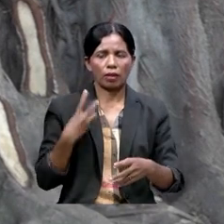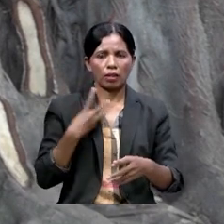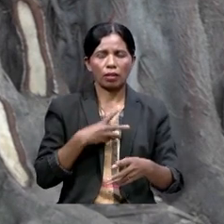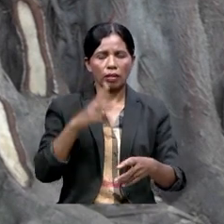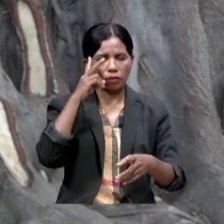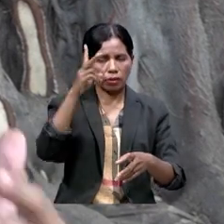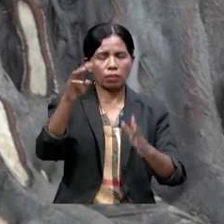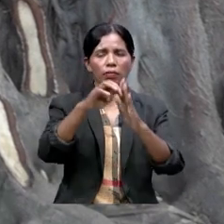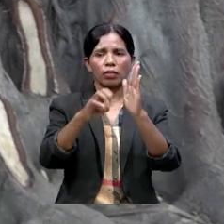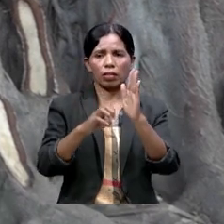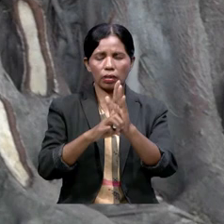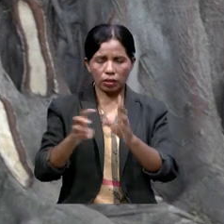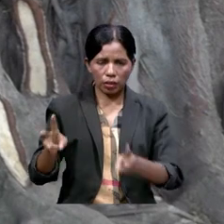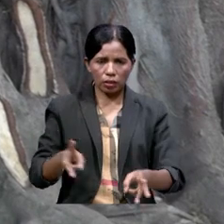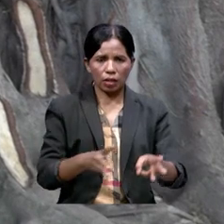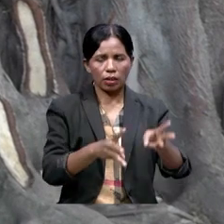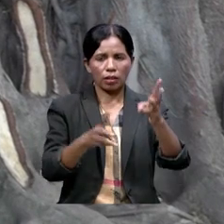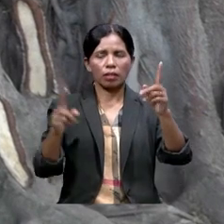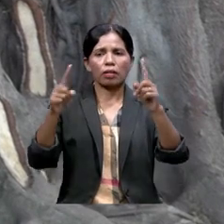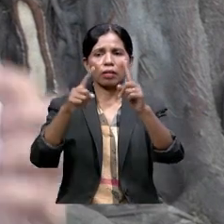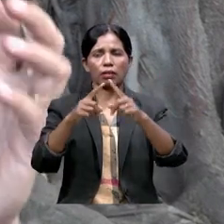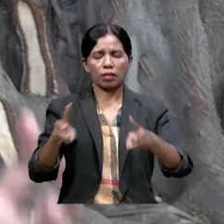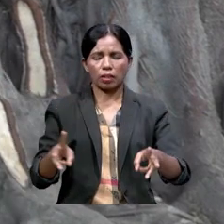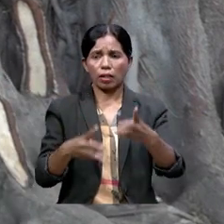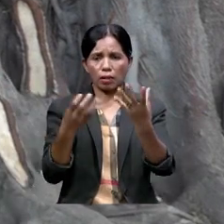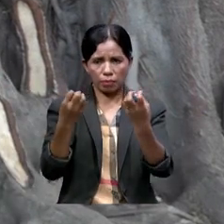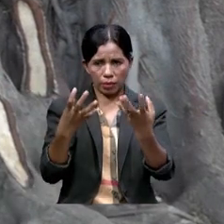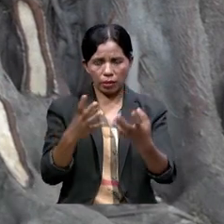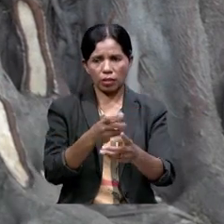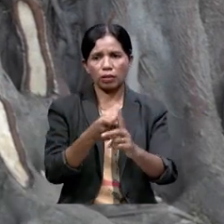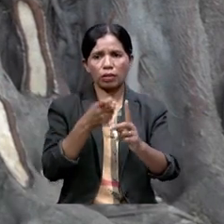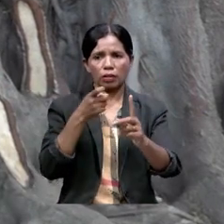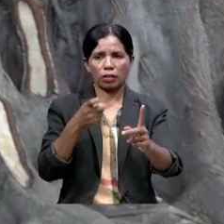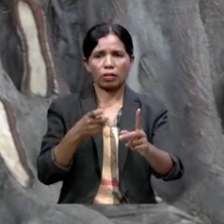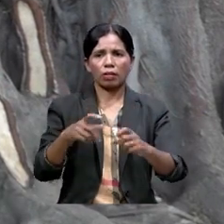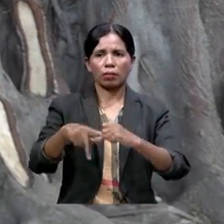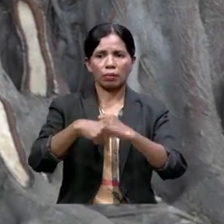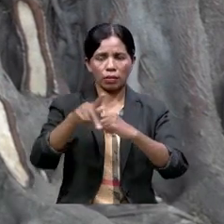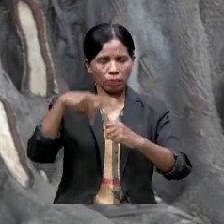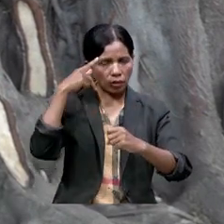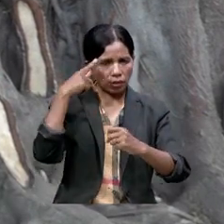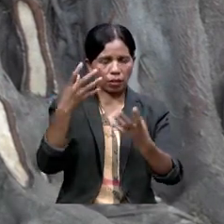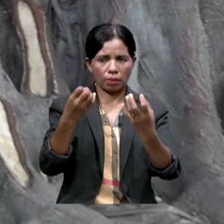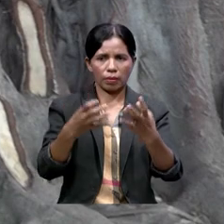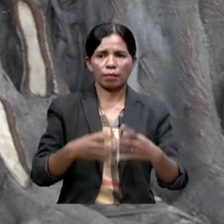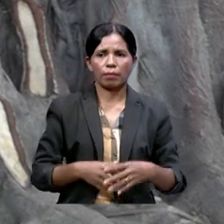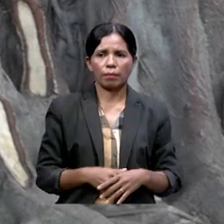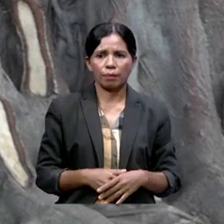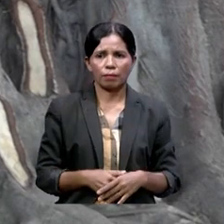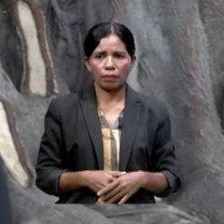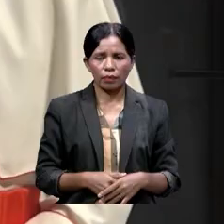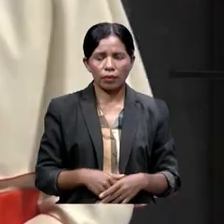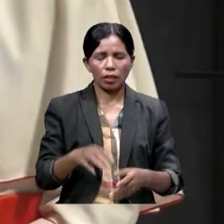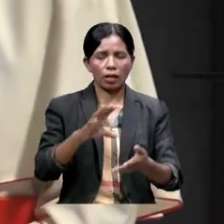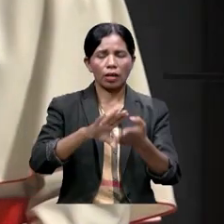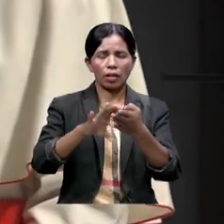ba Estado, mas be dalang atu batou visão ida, né? Mas ia dalang oi oi, liu si canal partido político oi oi. Ia carta episcopal nebe asina